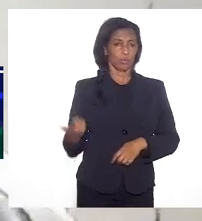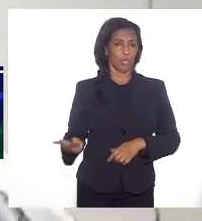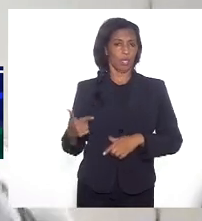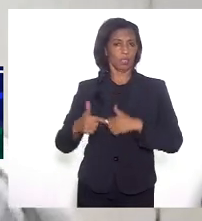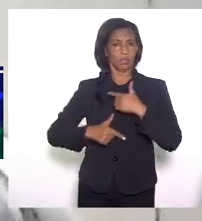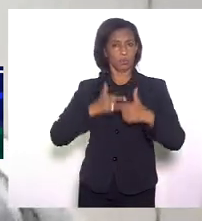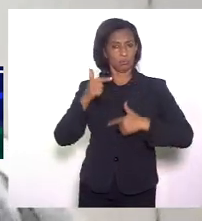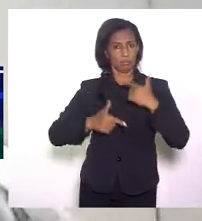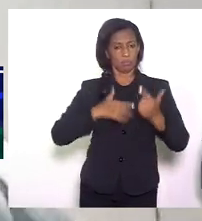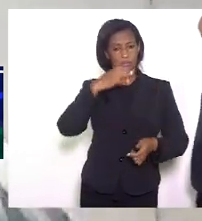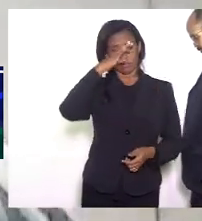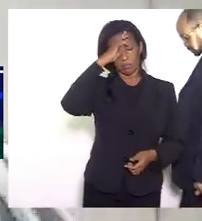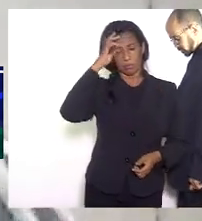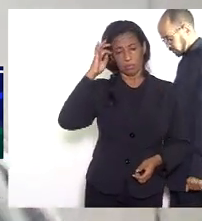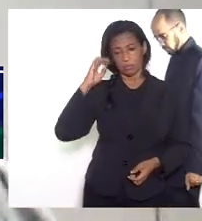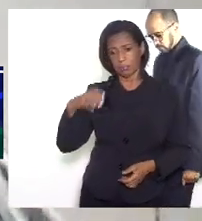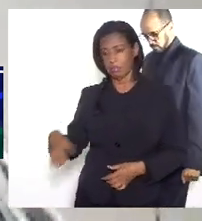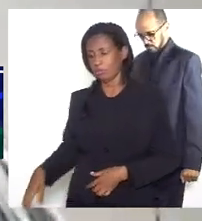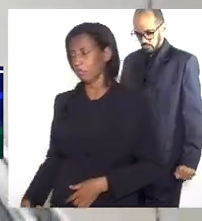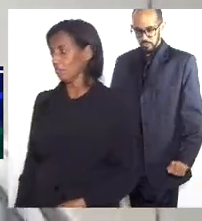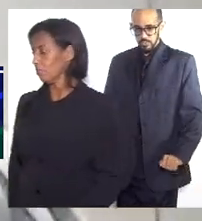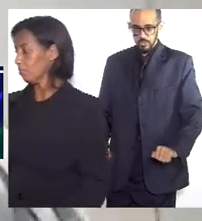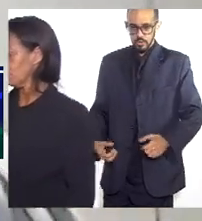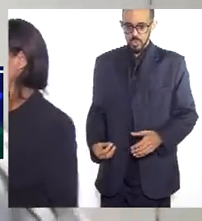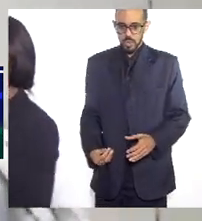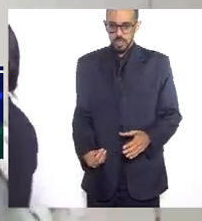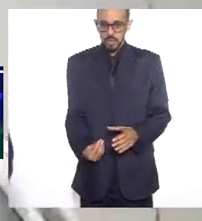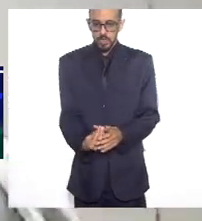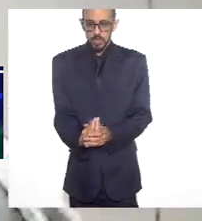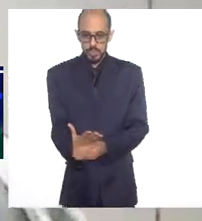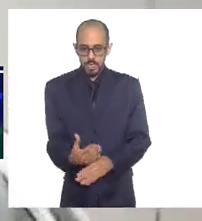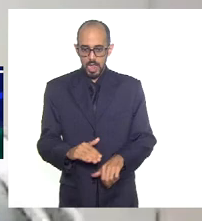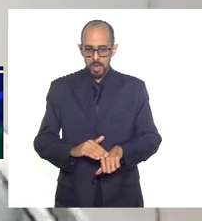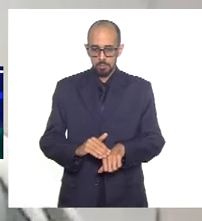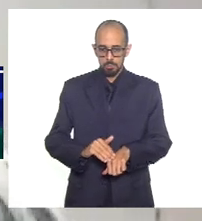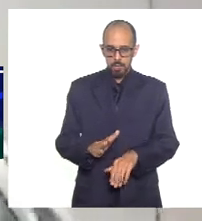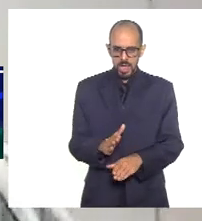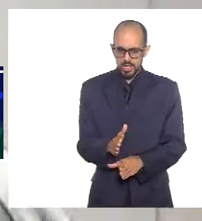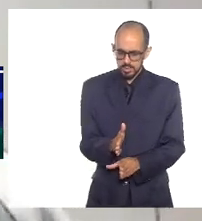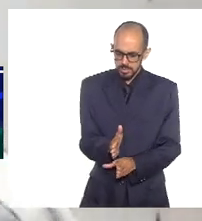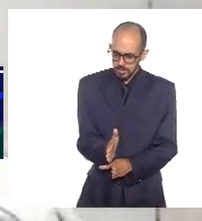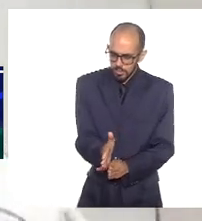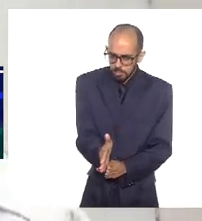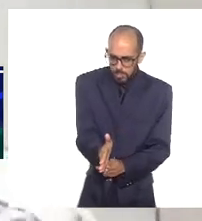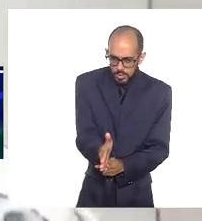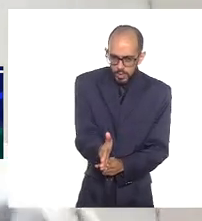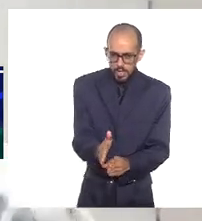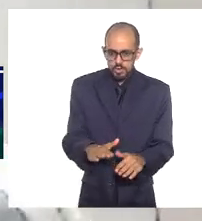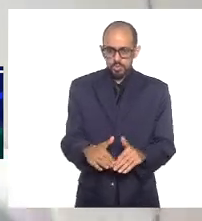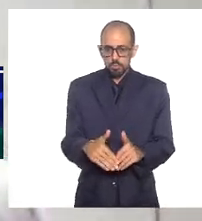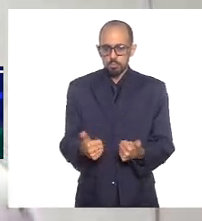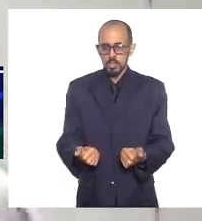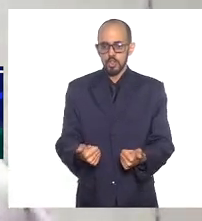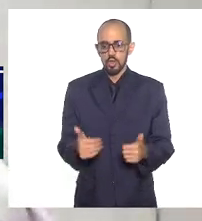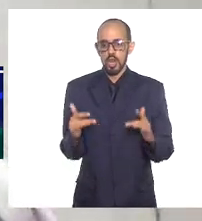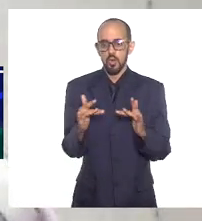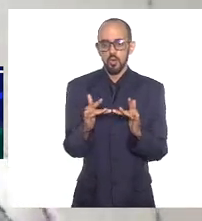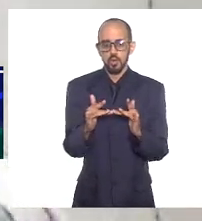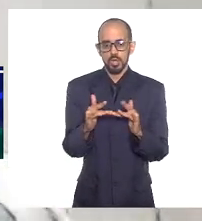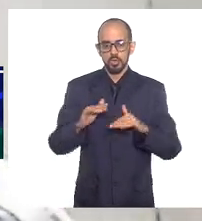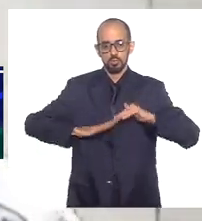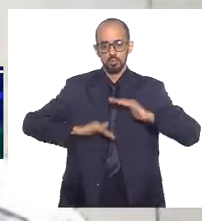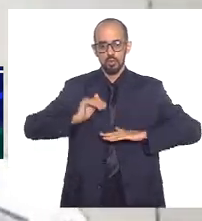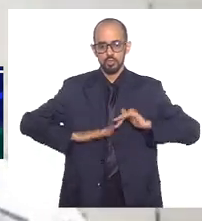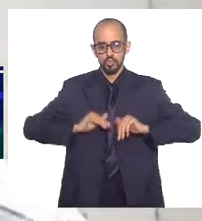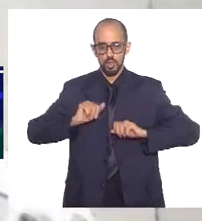passando dar mais estabilidade e melhorar o vínculo do profissional de educação com a rede 16 horas de cargo horário é uma